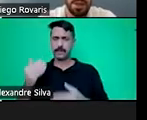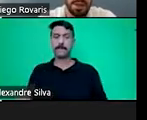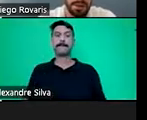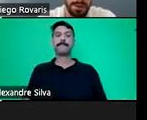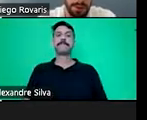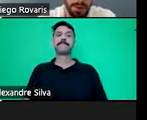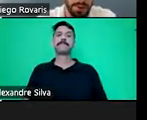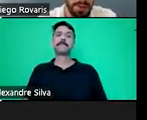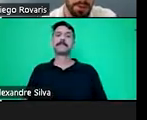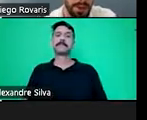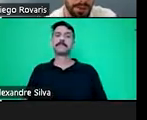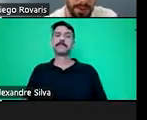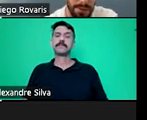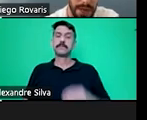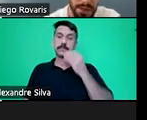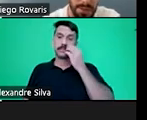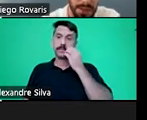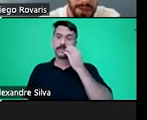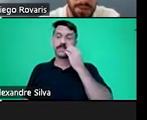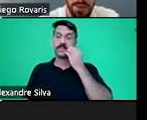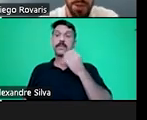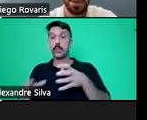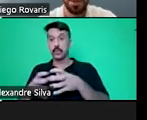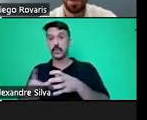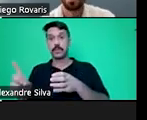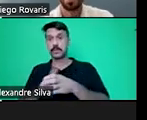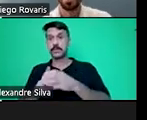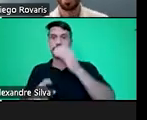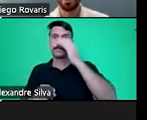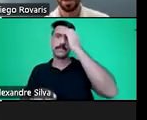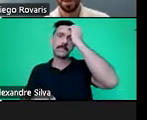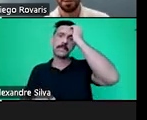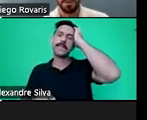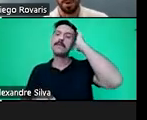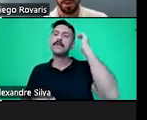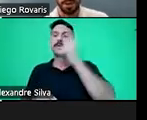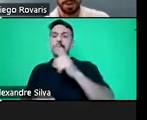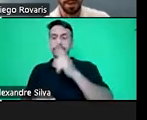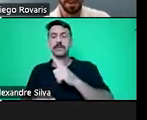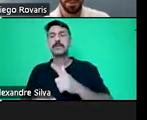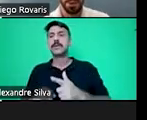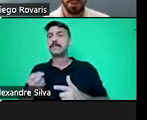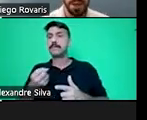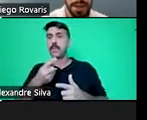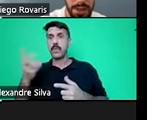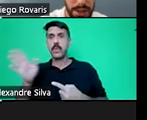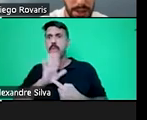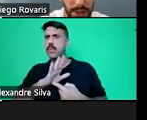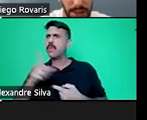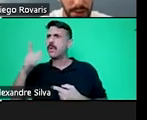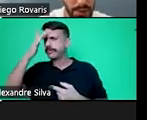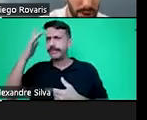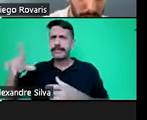a gente, o nosso grupo faz parte, a partir desse estudo a gente conseguiu reunir uma amostra muito